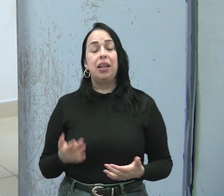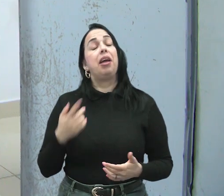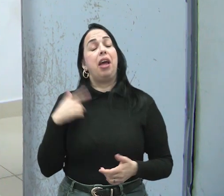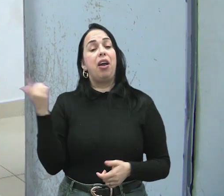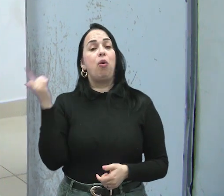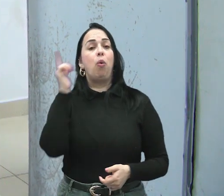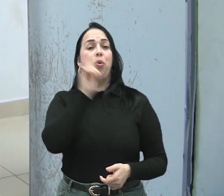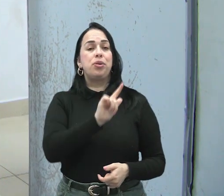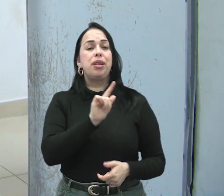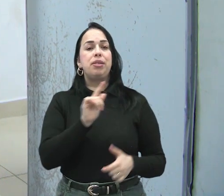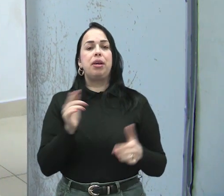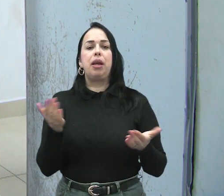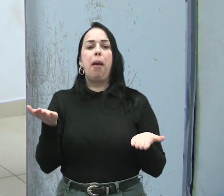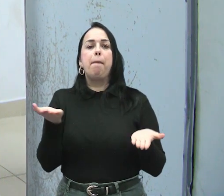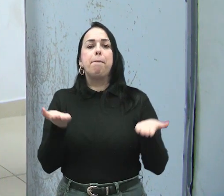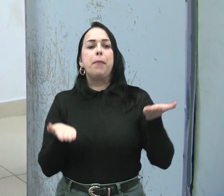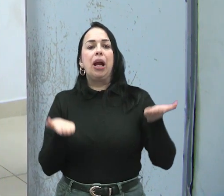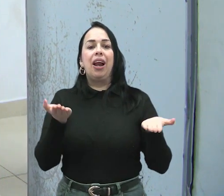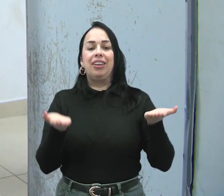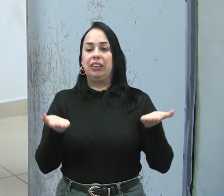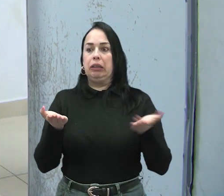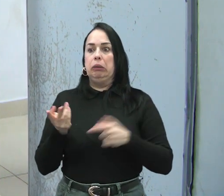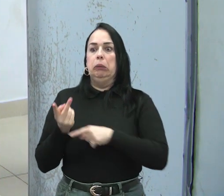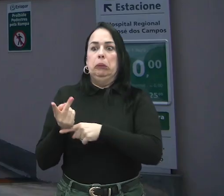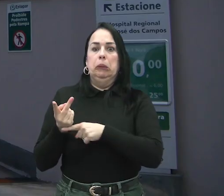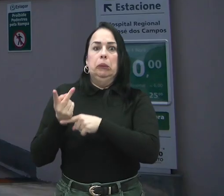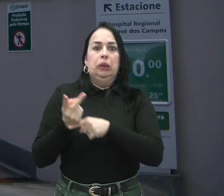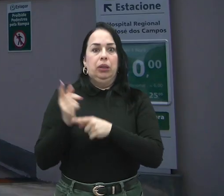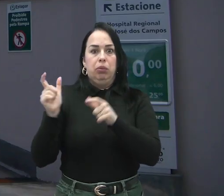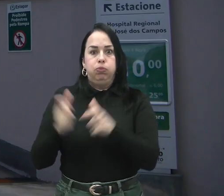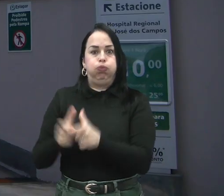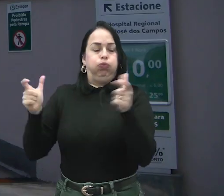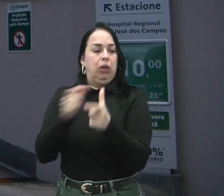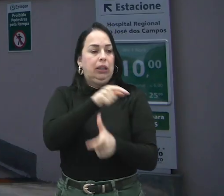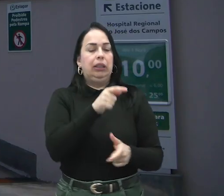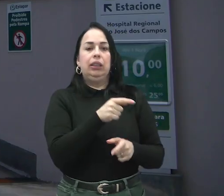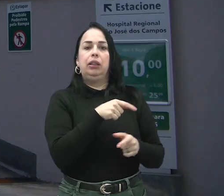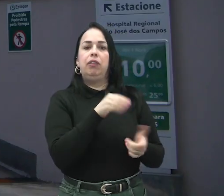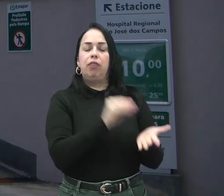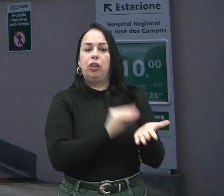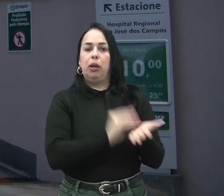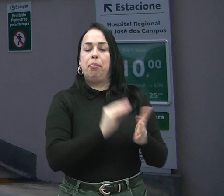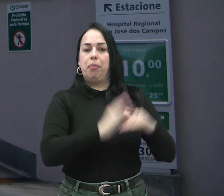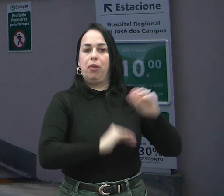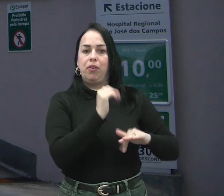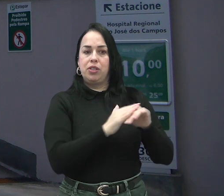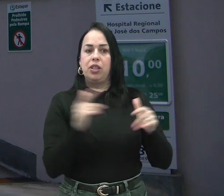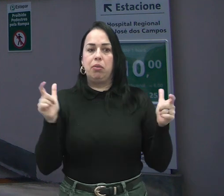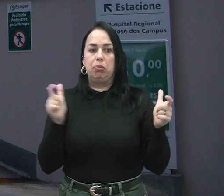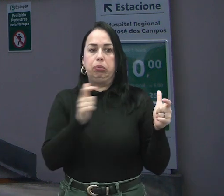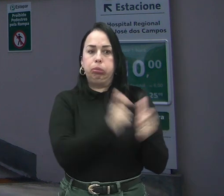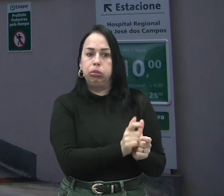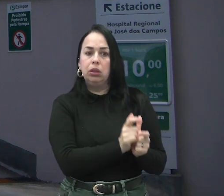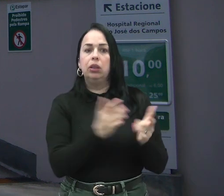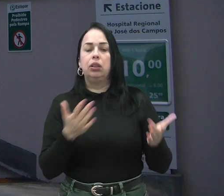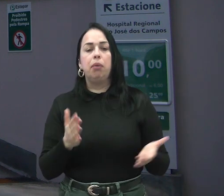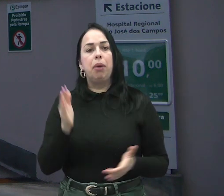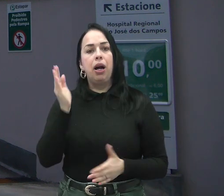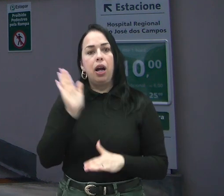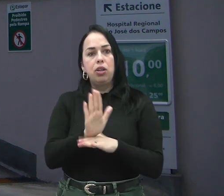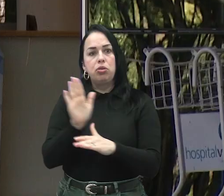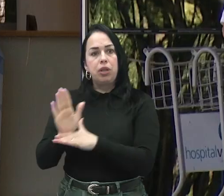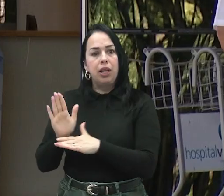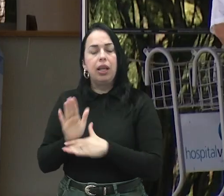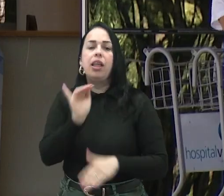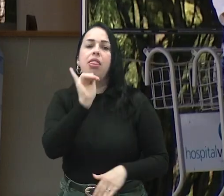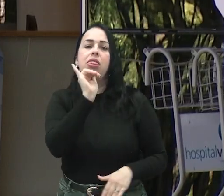tem potencial para equilibrar oferta e demanda, além de trazer resultados reais para diversas